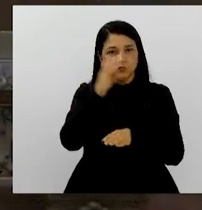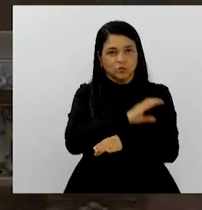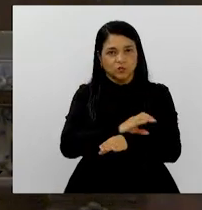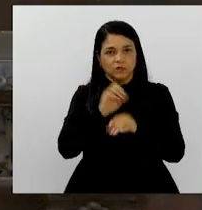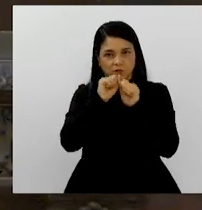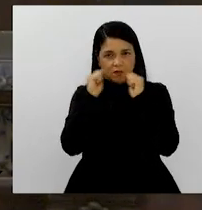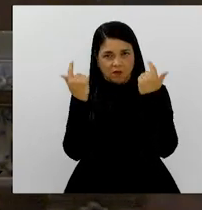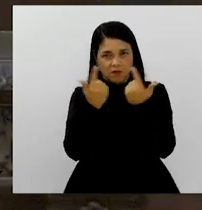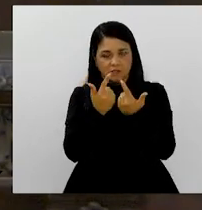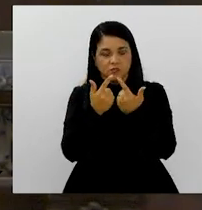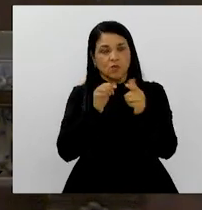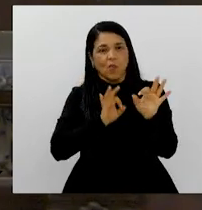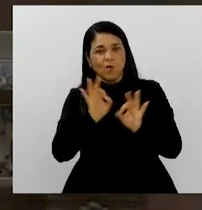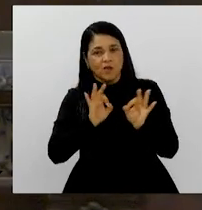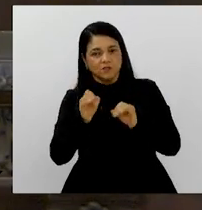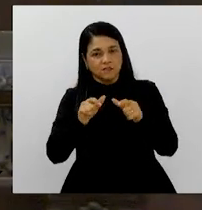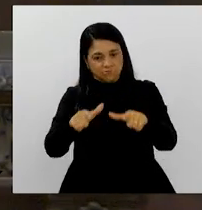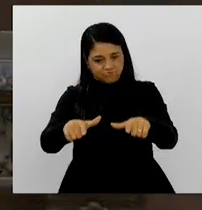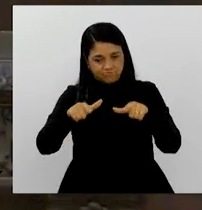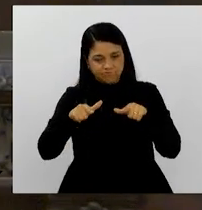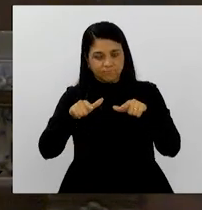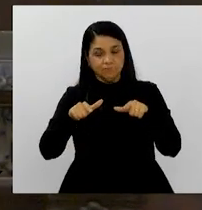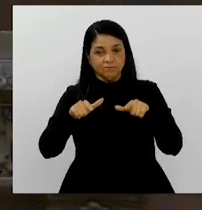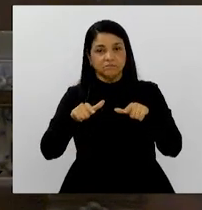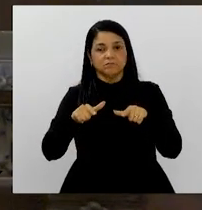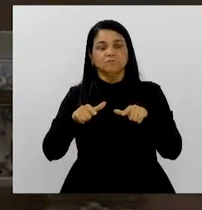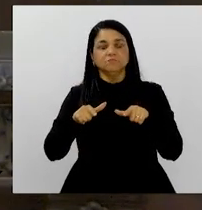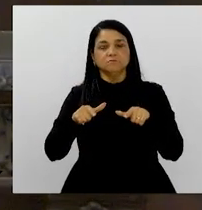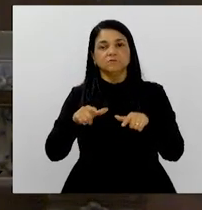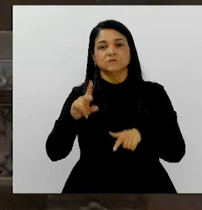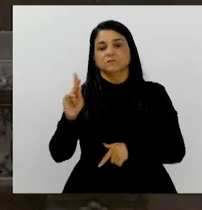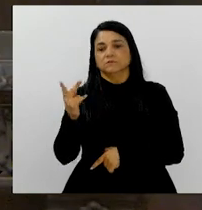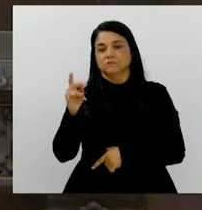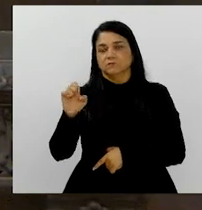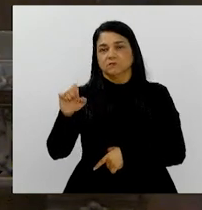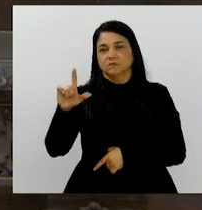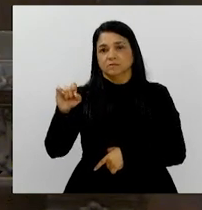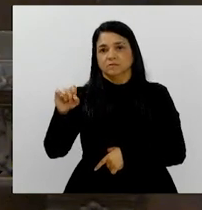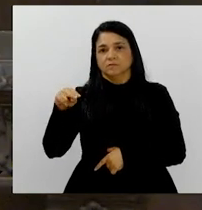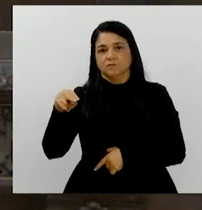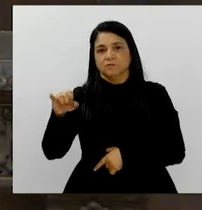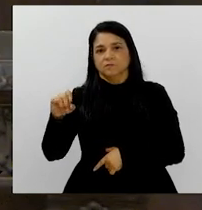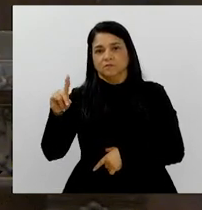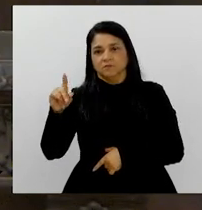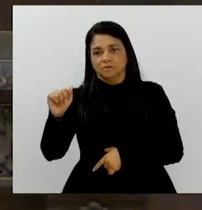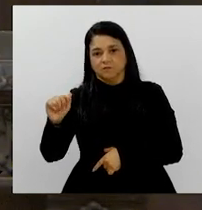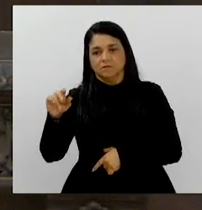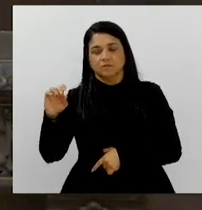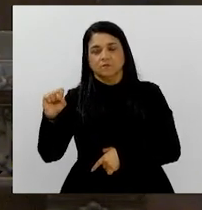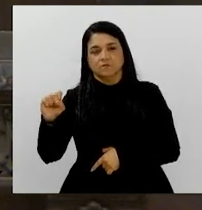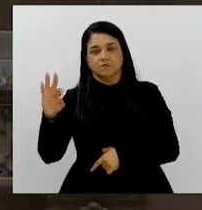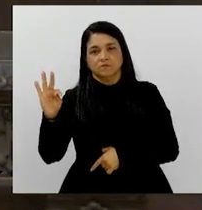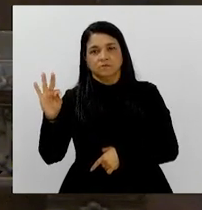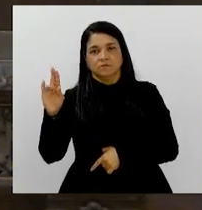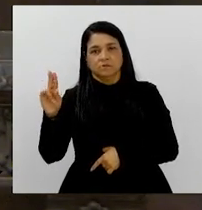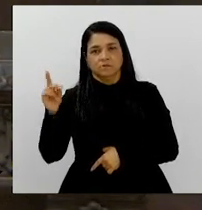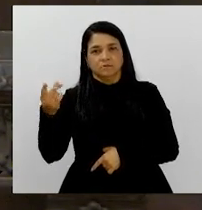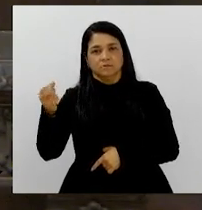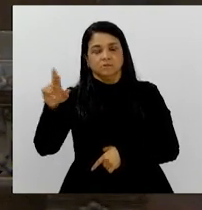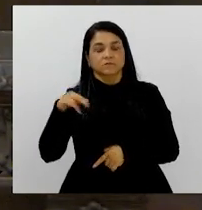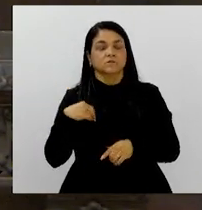a entrega do diploma Eloneida Studart, uma homenagem que reconhece os fazedores de cultura que